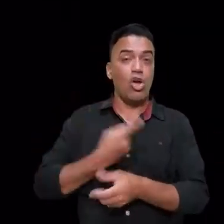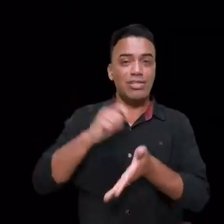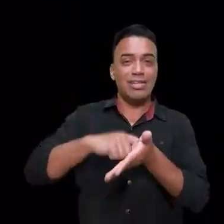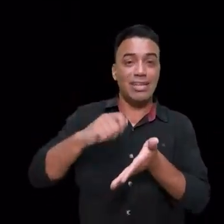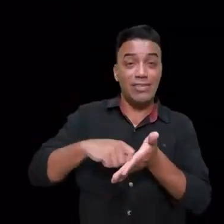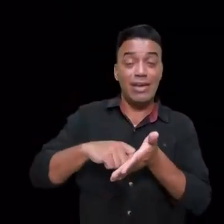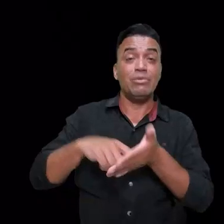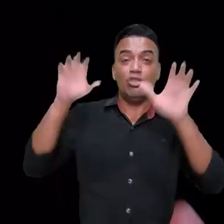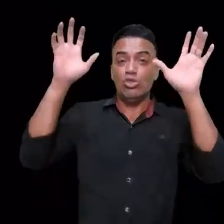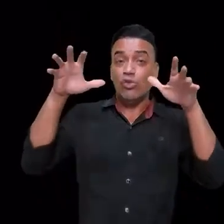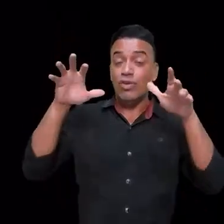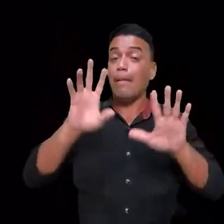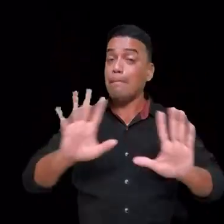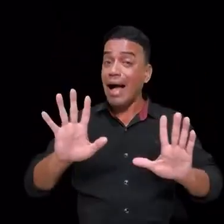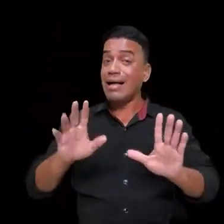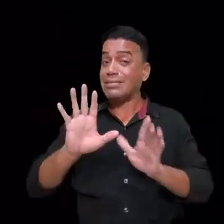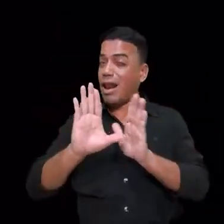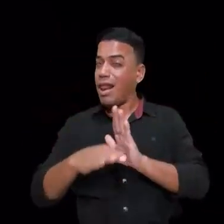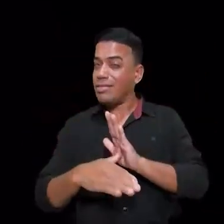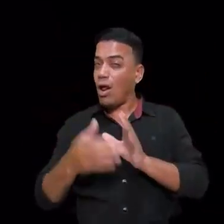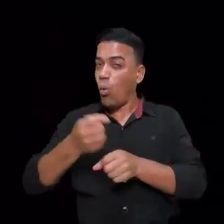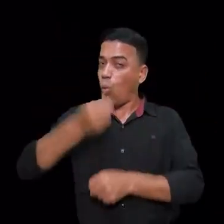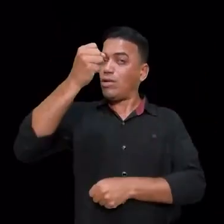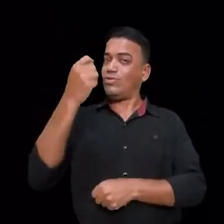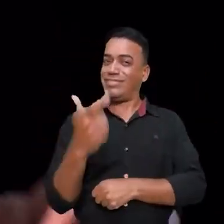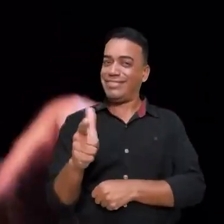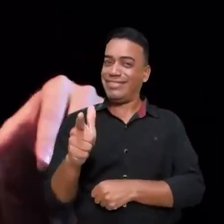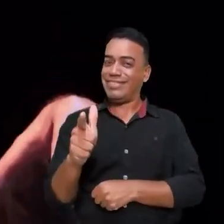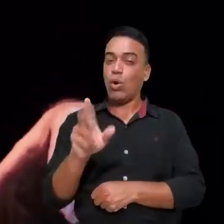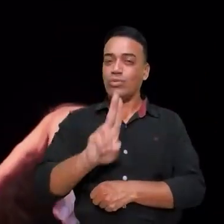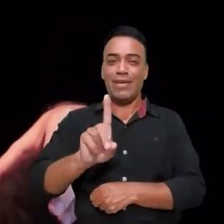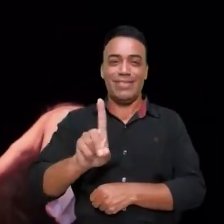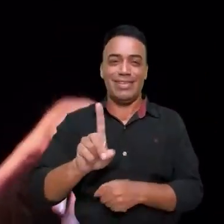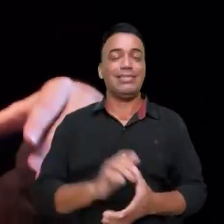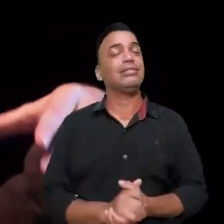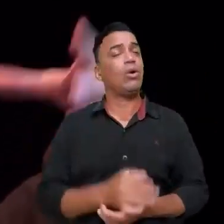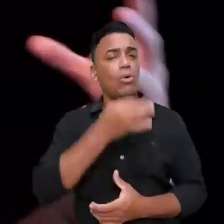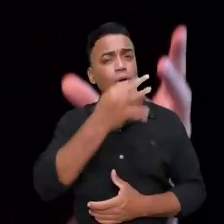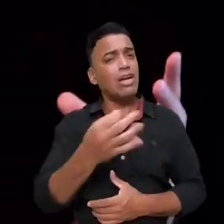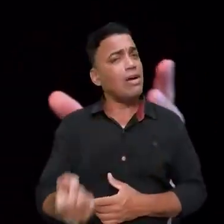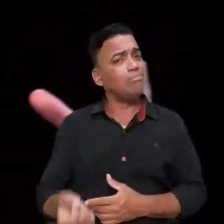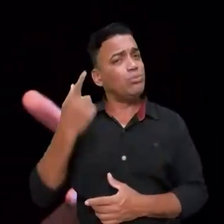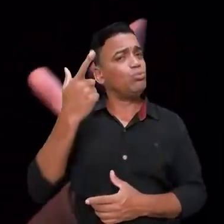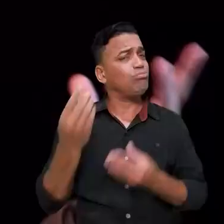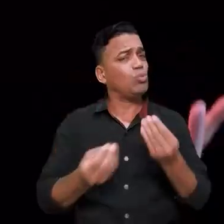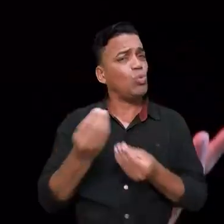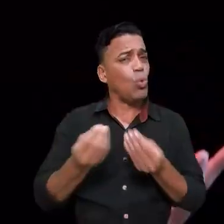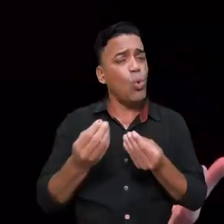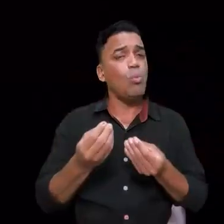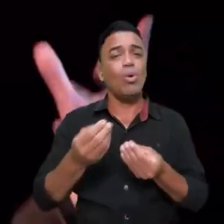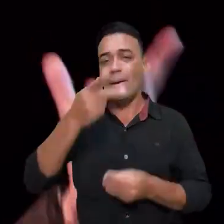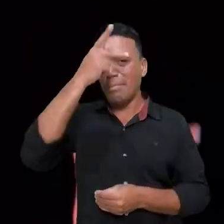os ladrões não usavam guarda-chuvas. Eu fiquei... Eu achava um absurdo como lidavam com